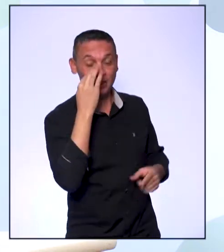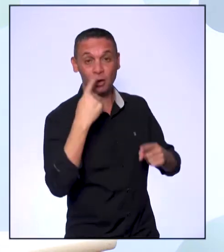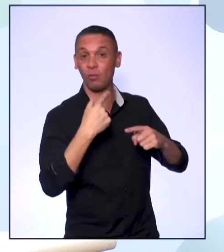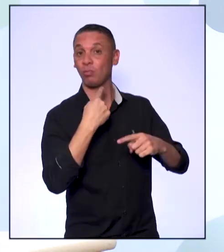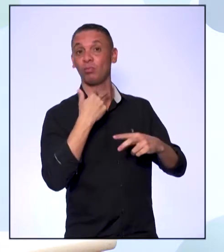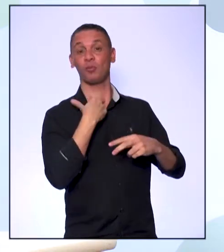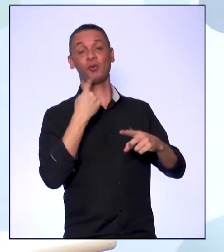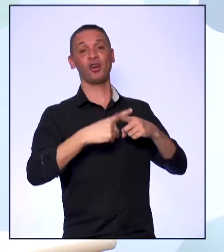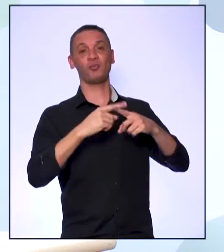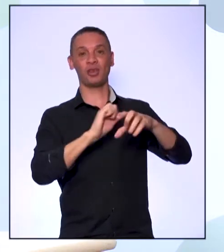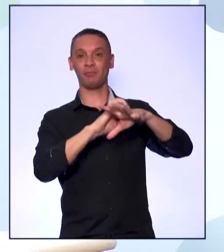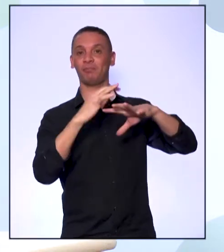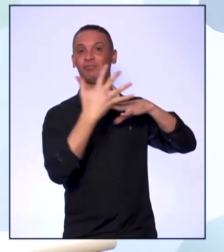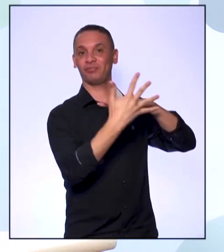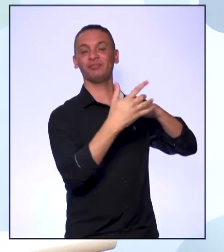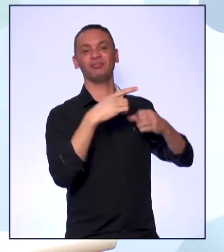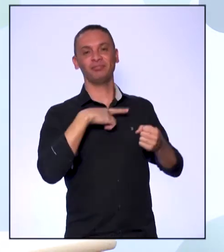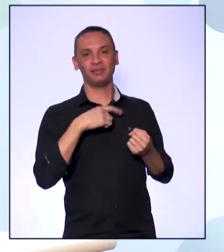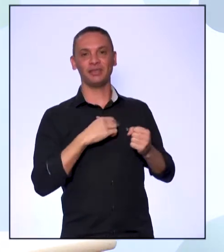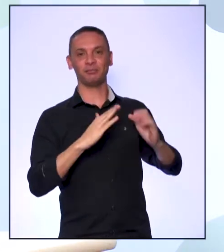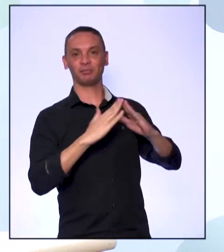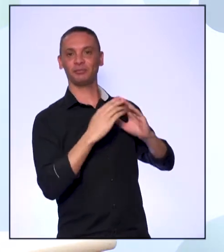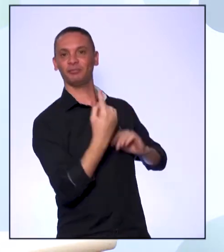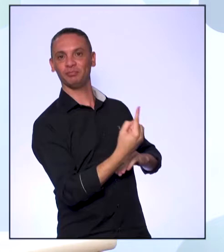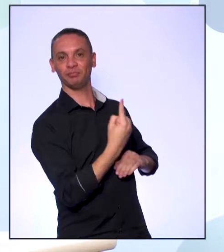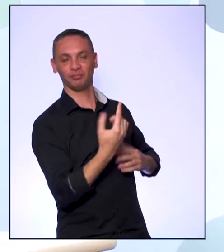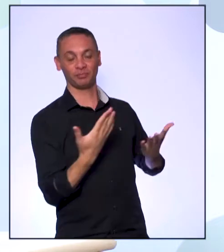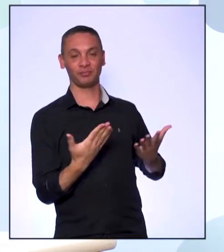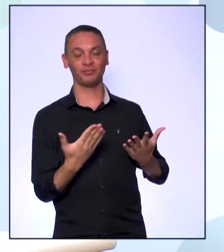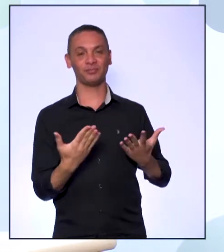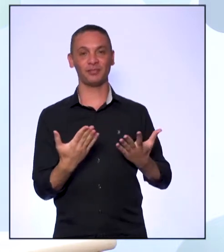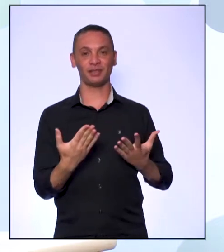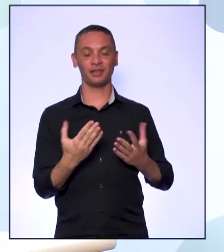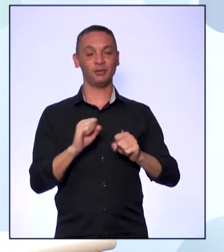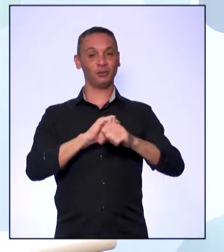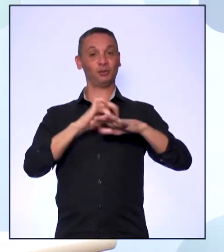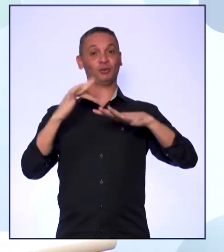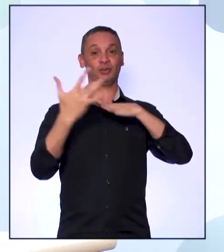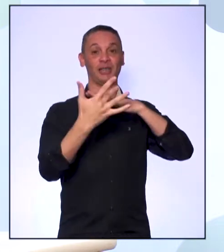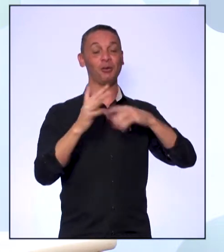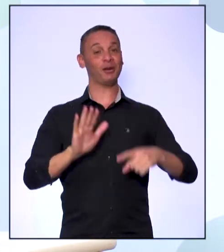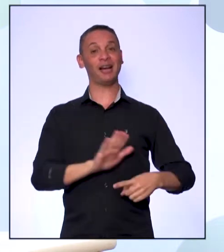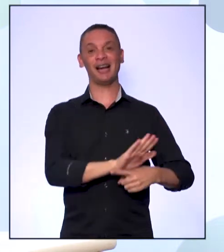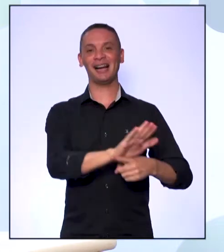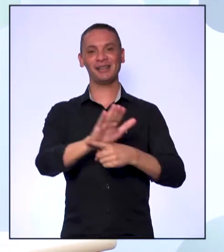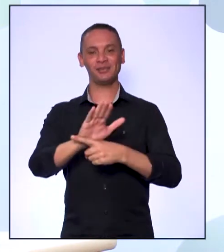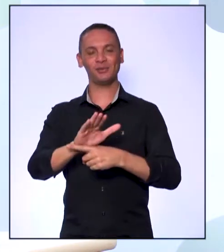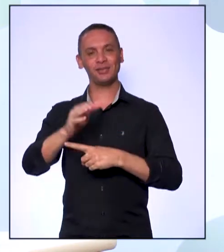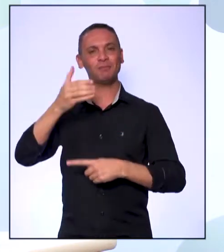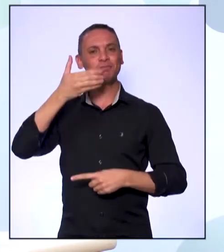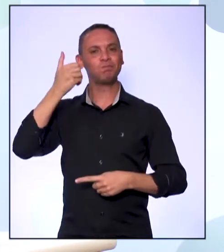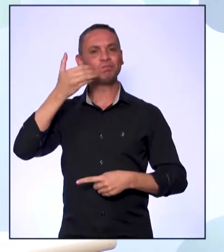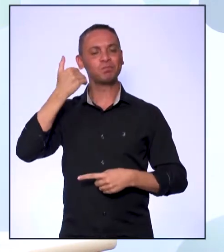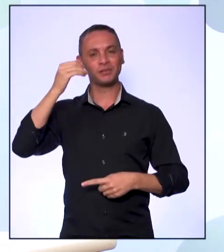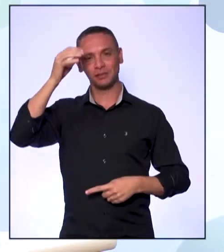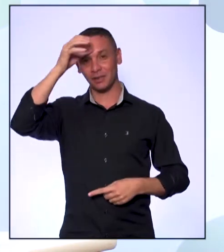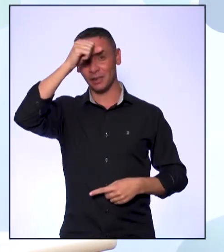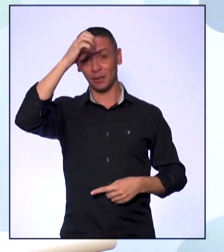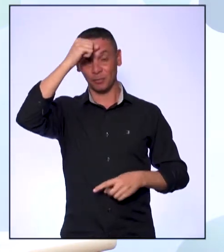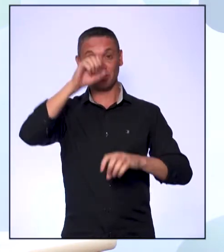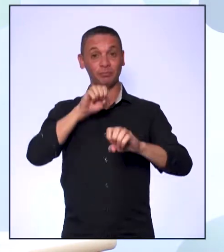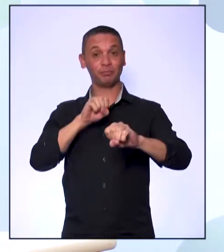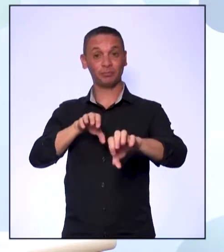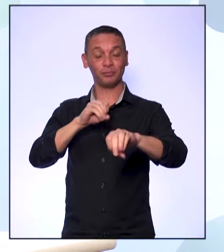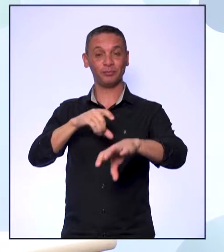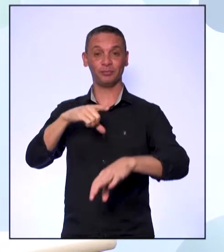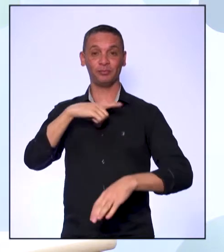pandemia, por conta do isolamento social. Então, o uso das redes sociais é favorável. Ela pode ser utilizada, na verdade, como ferramenta educacional. A gente